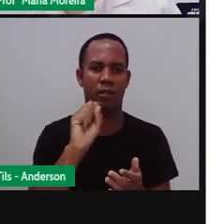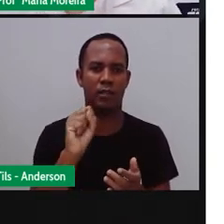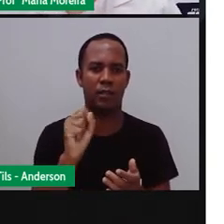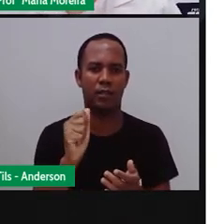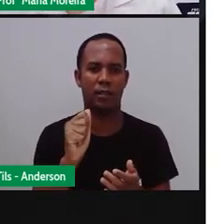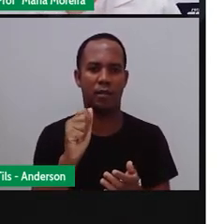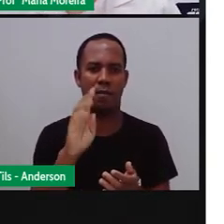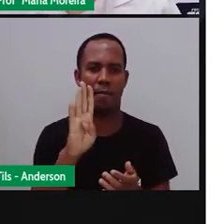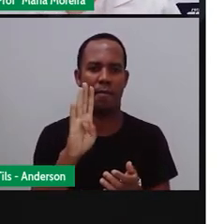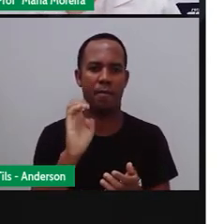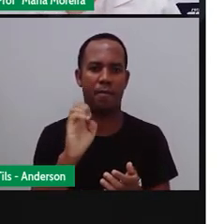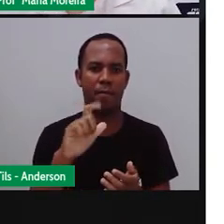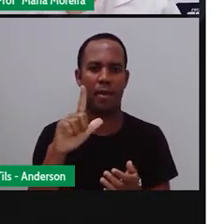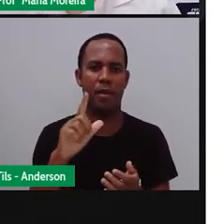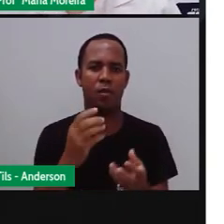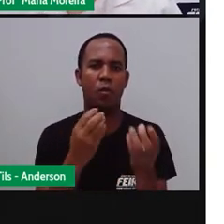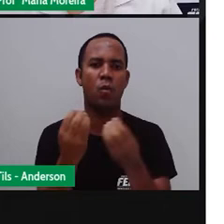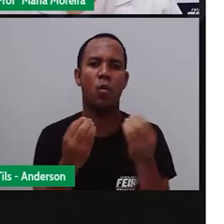né,